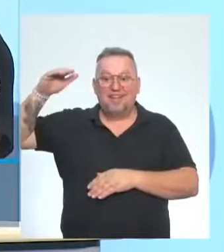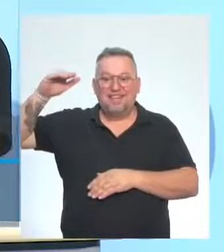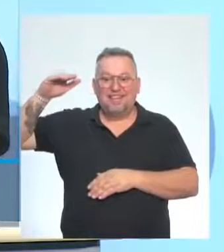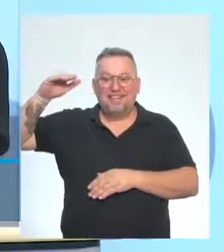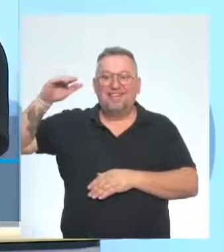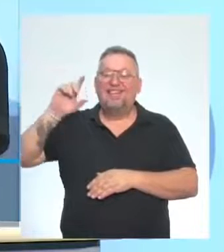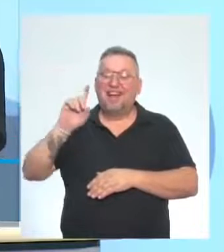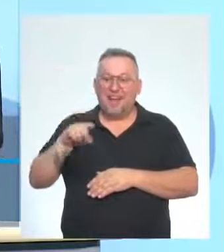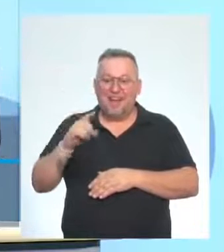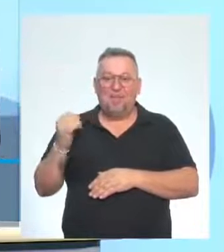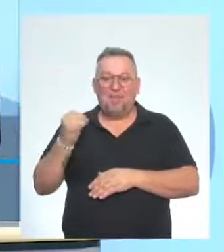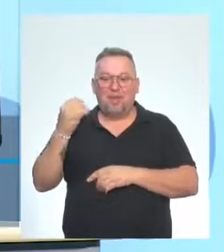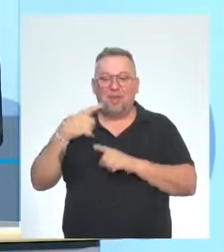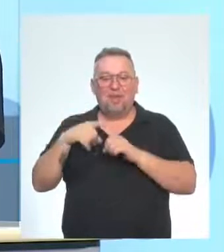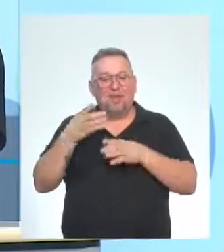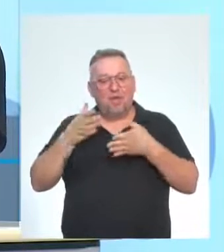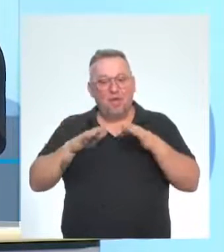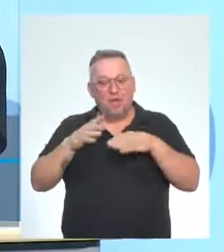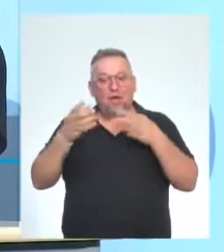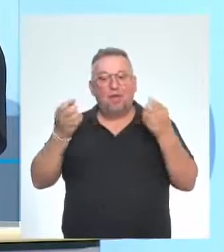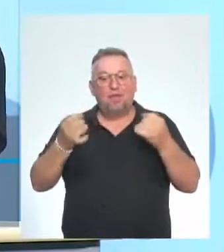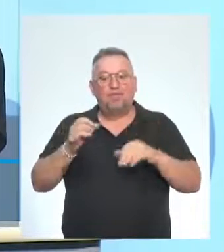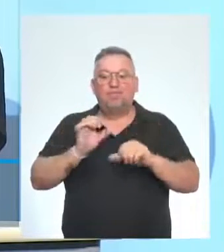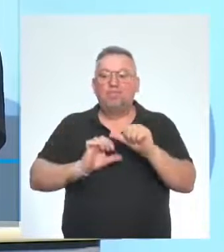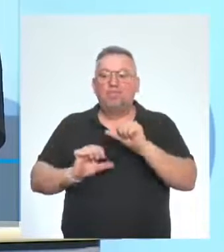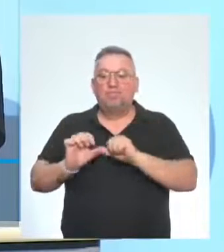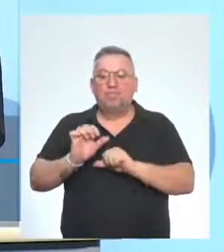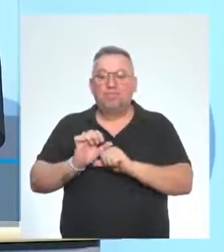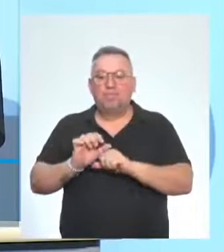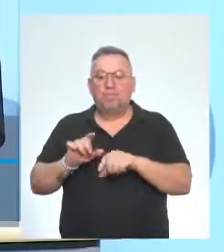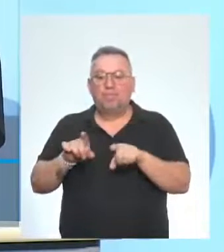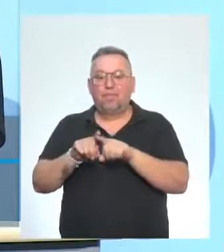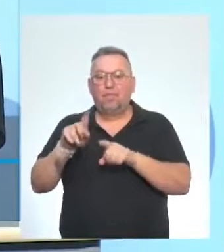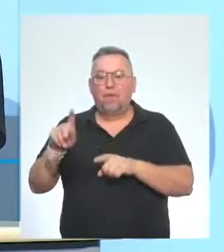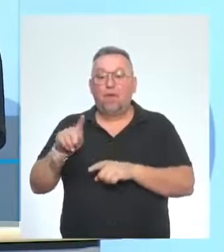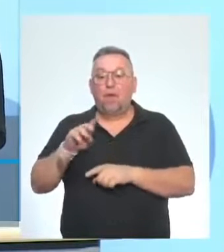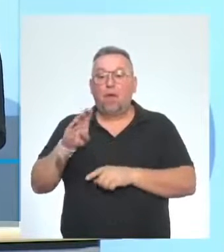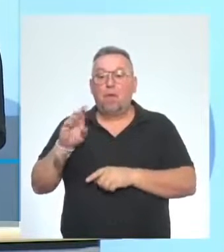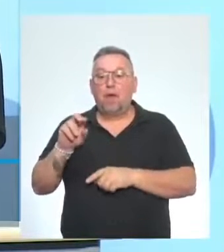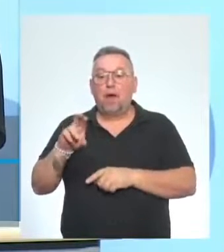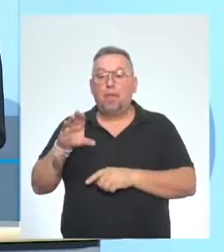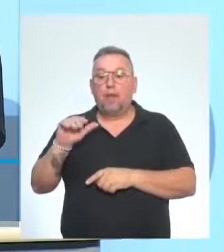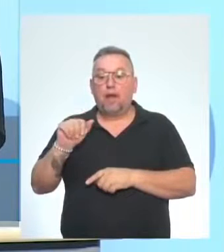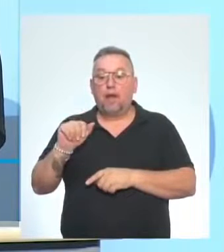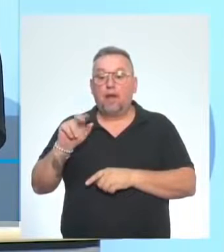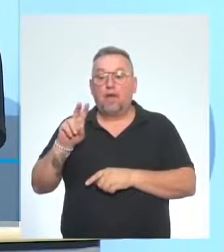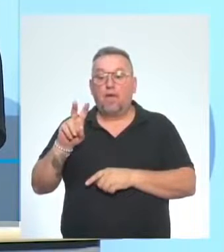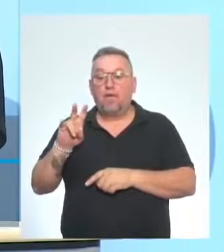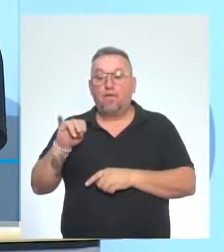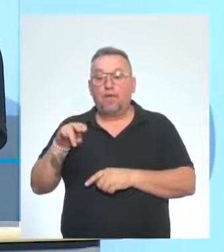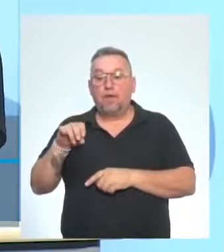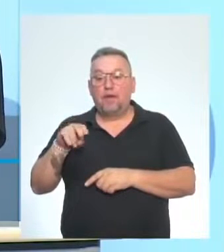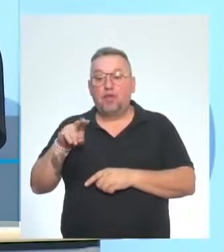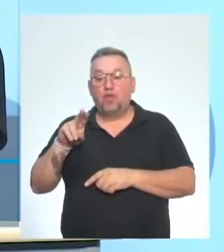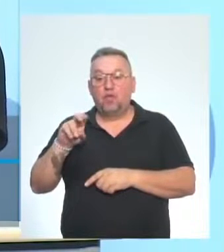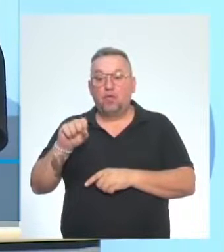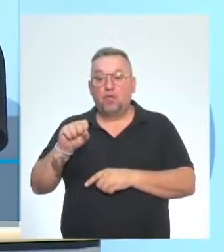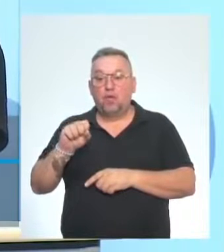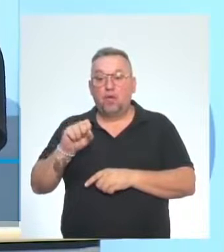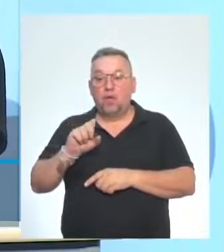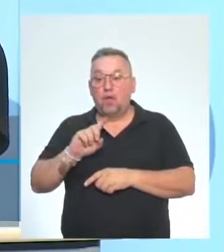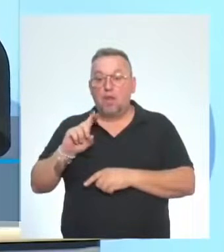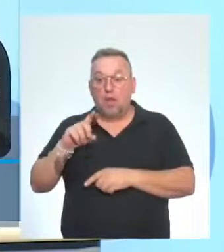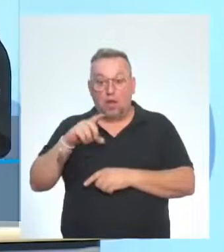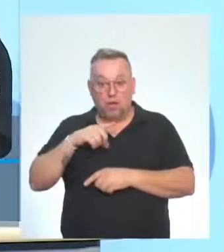que talvez descreva, né, essa mudança aí. A professora Barba, o aluno Vinícius, não, ele